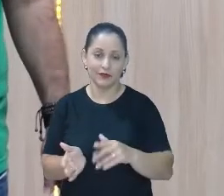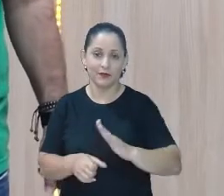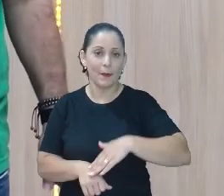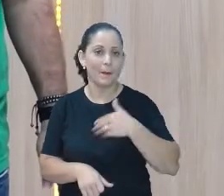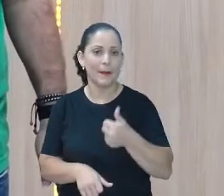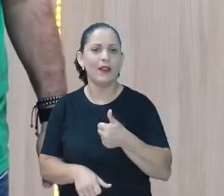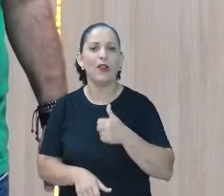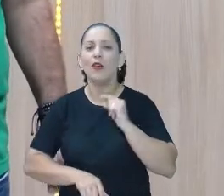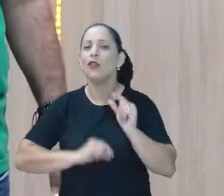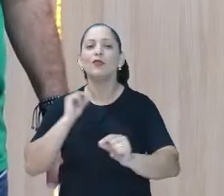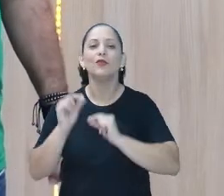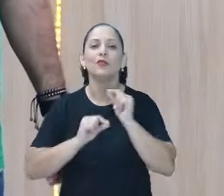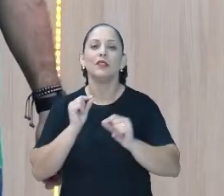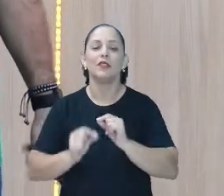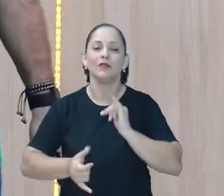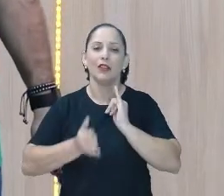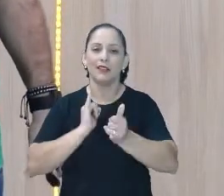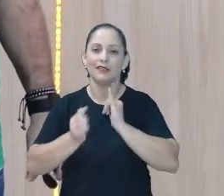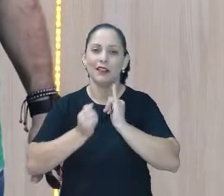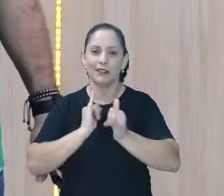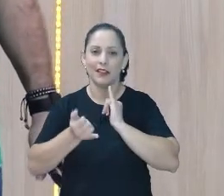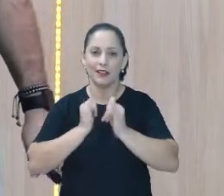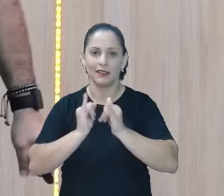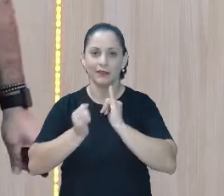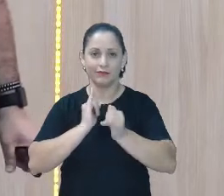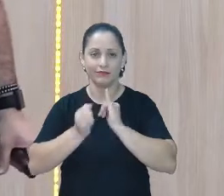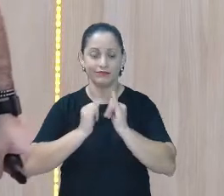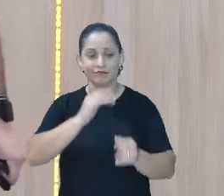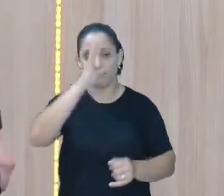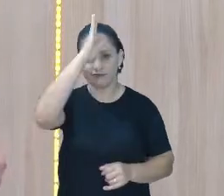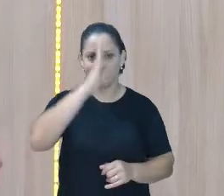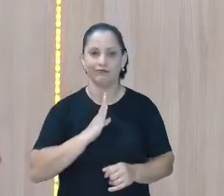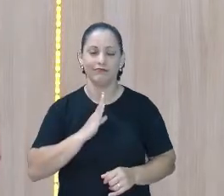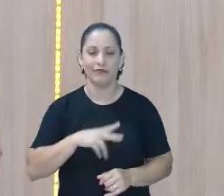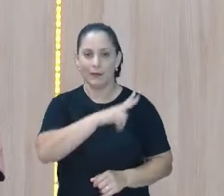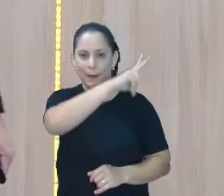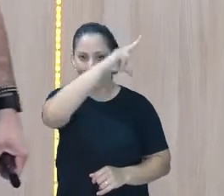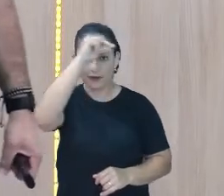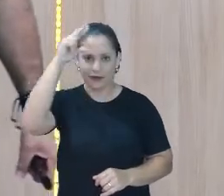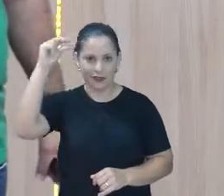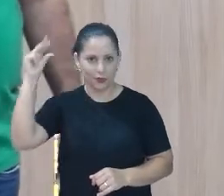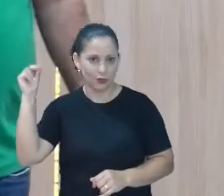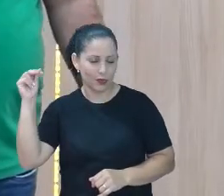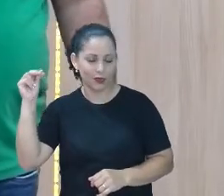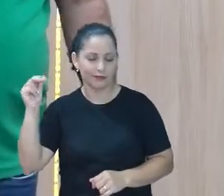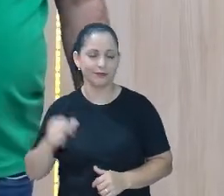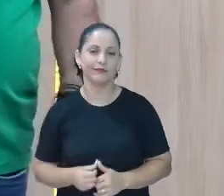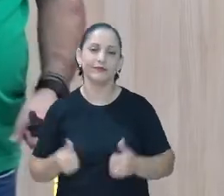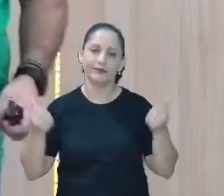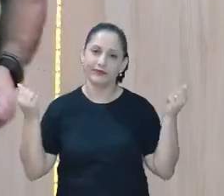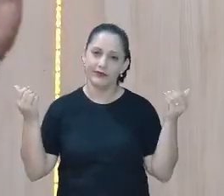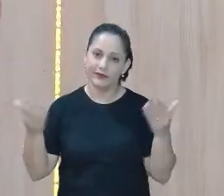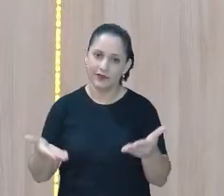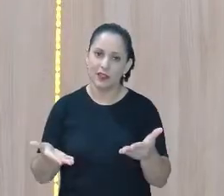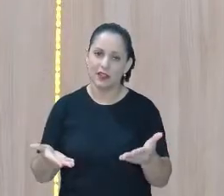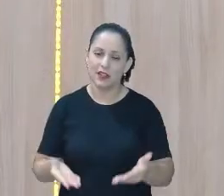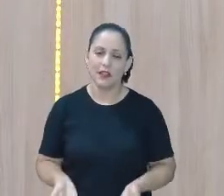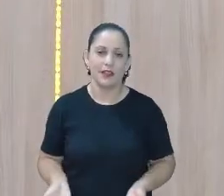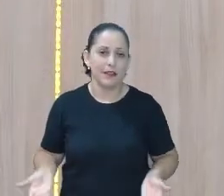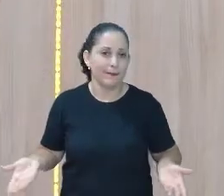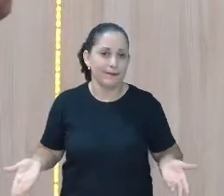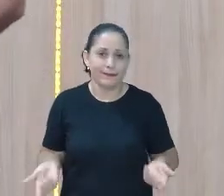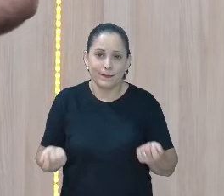sua internet financiada, patrocinada ali pela prefeitura, sem com que você tenha